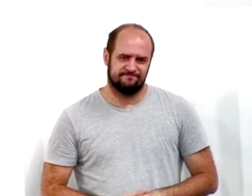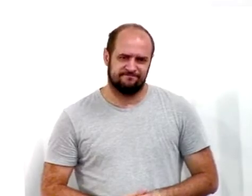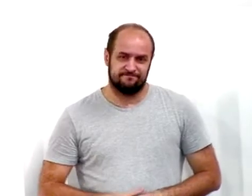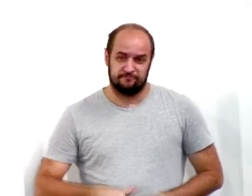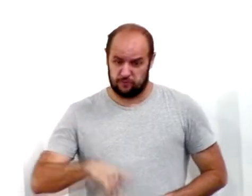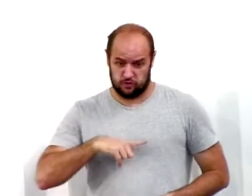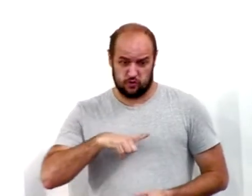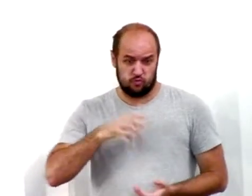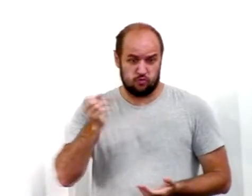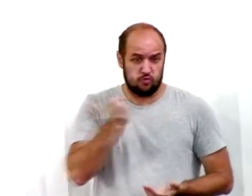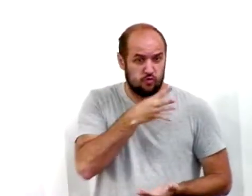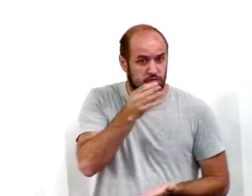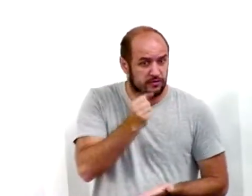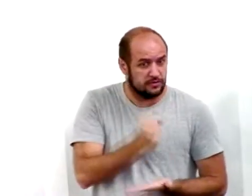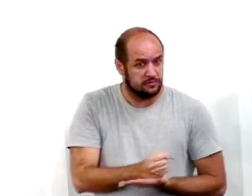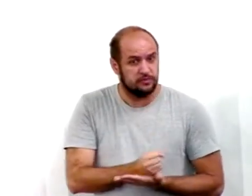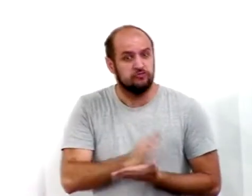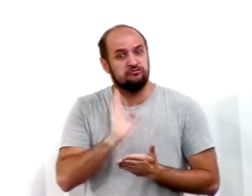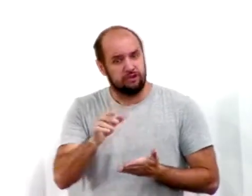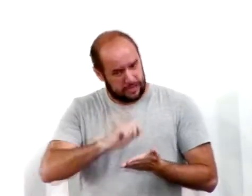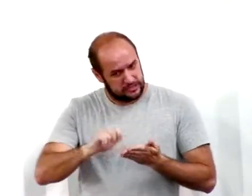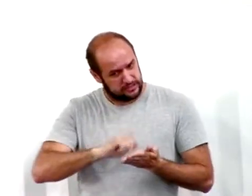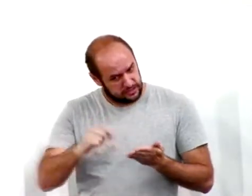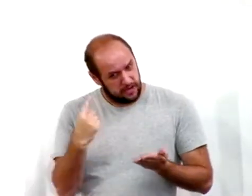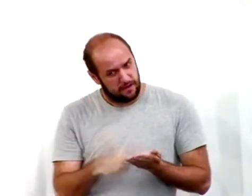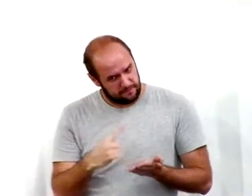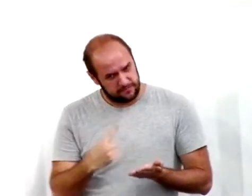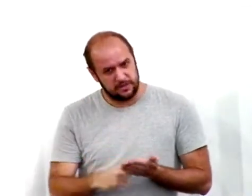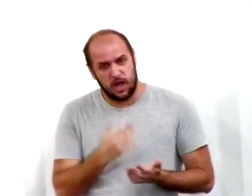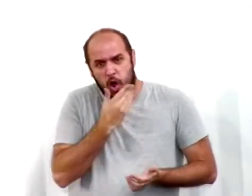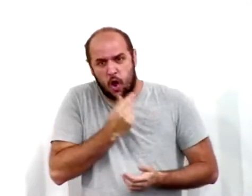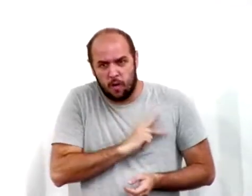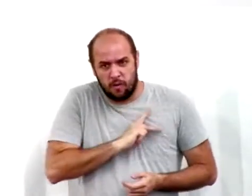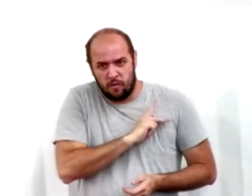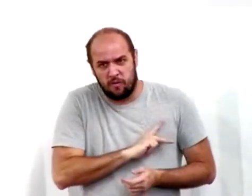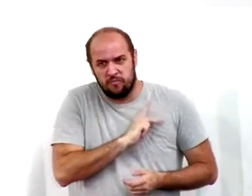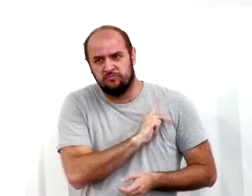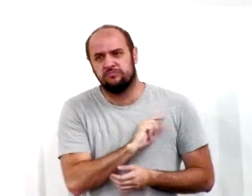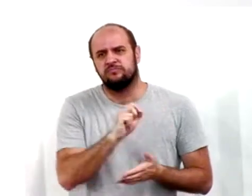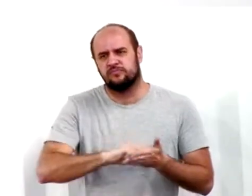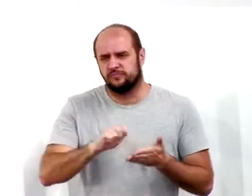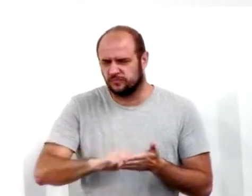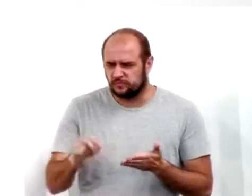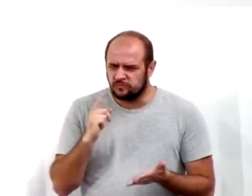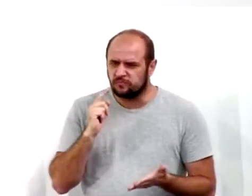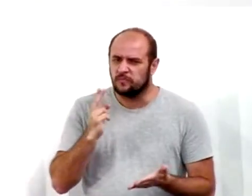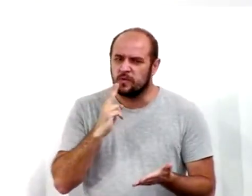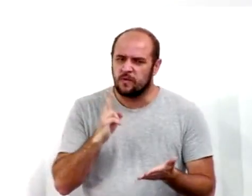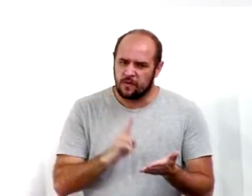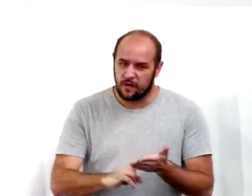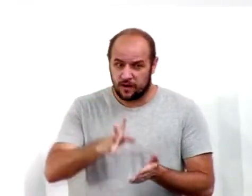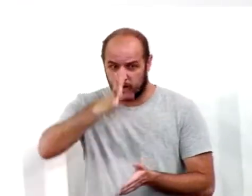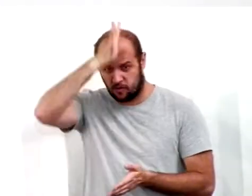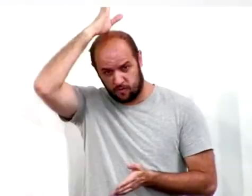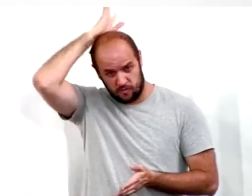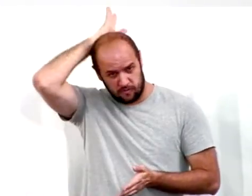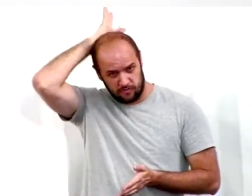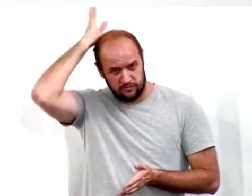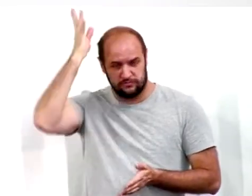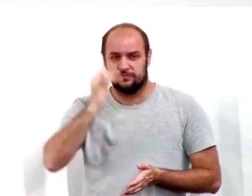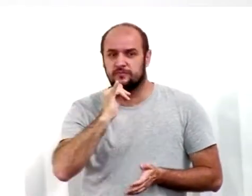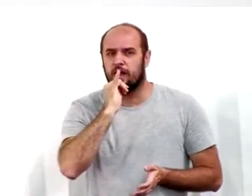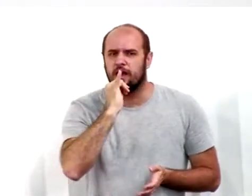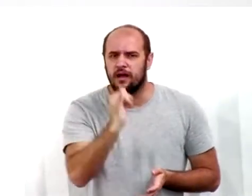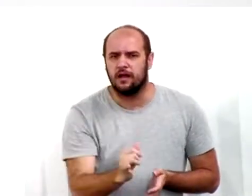Novo Testamento nos alertam a respeito disso. Paulo, escrevendo a sua carta aos Romanos, fala que